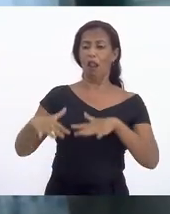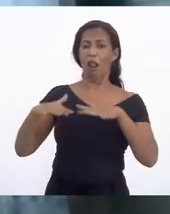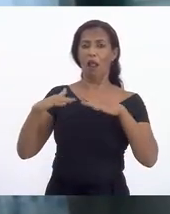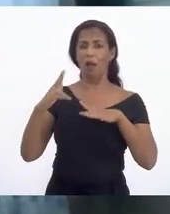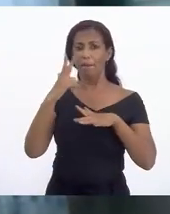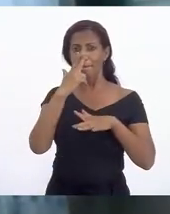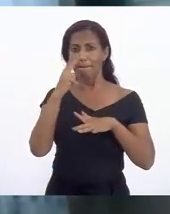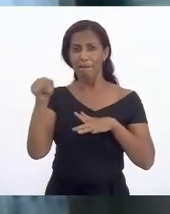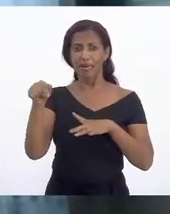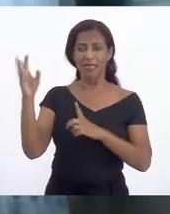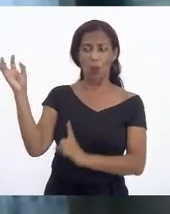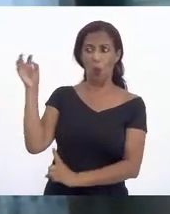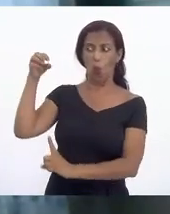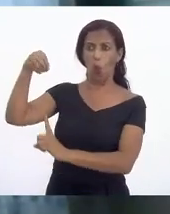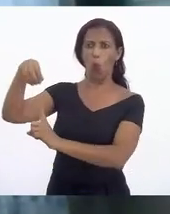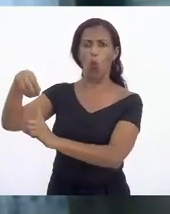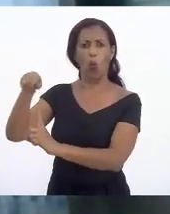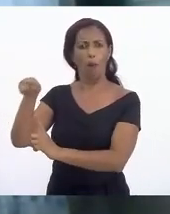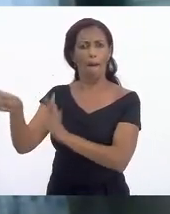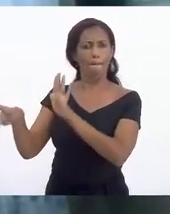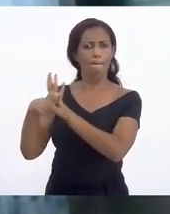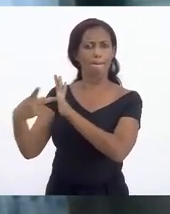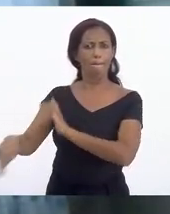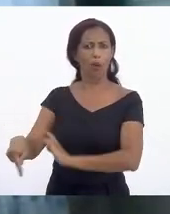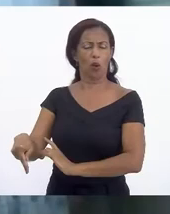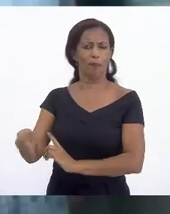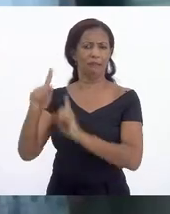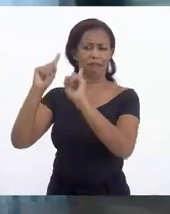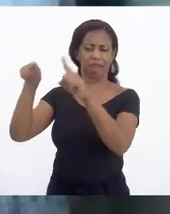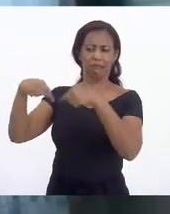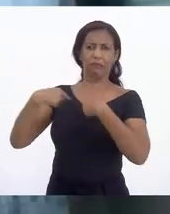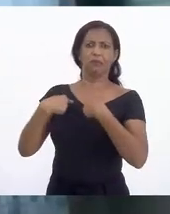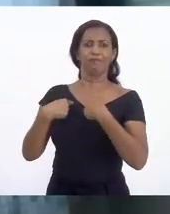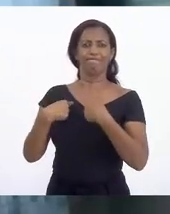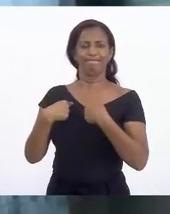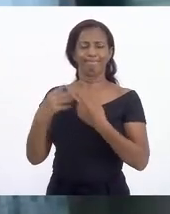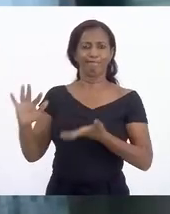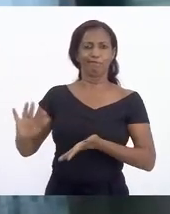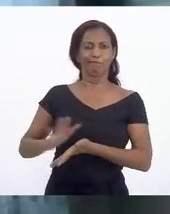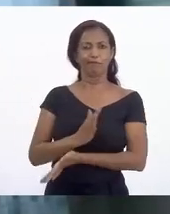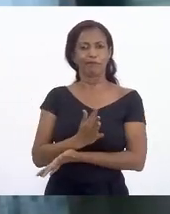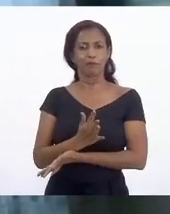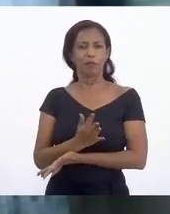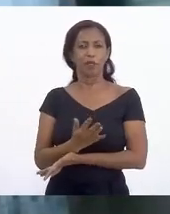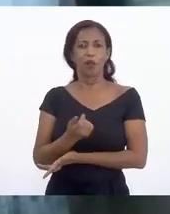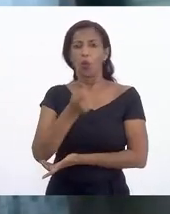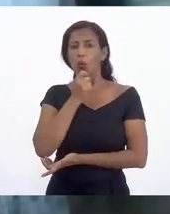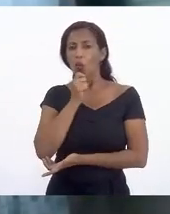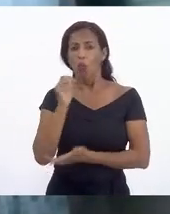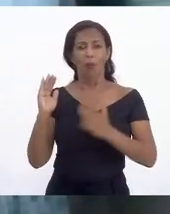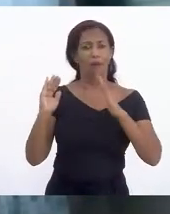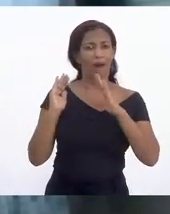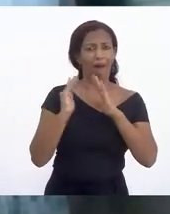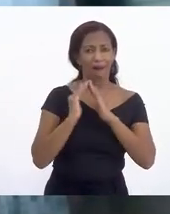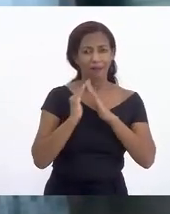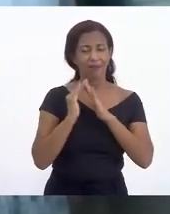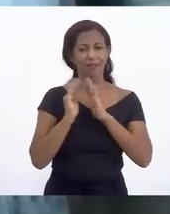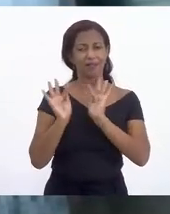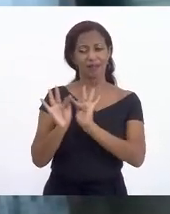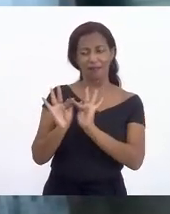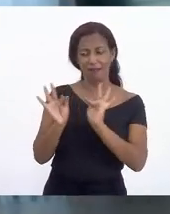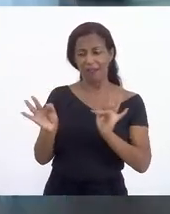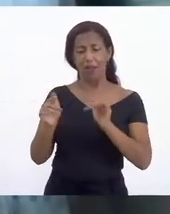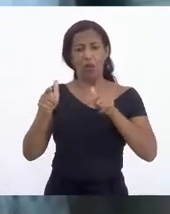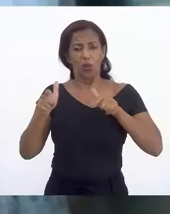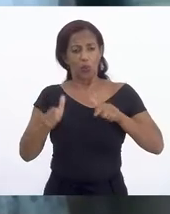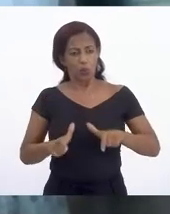eles fossem os culpados da própria tragédia, privados de uma casinha decente, num lugar